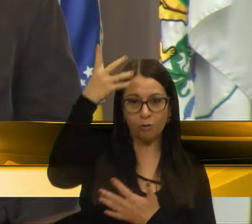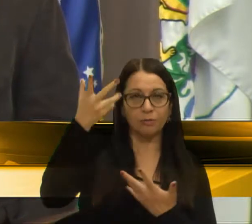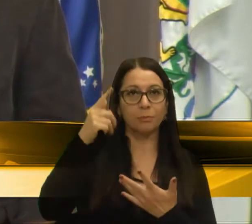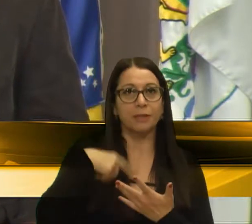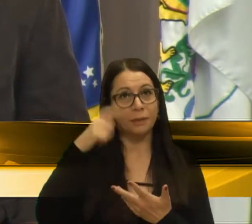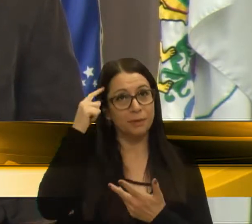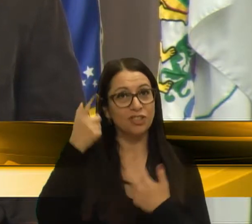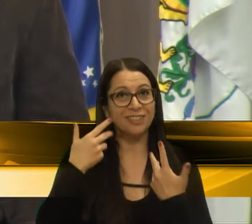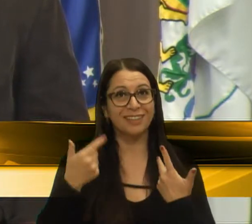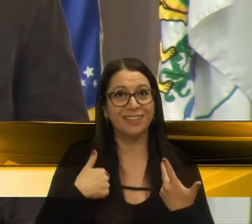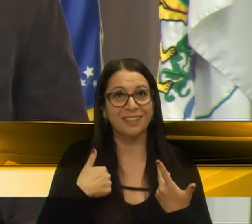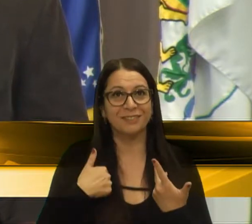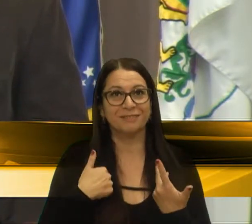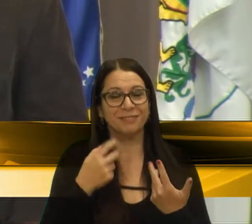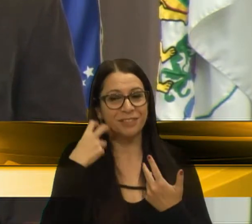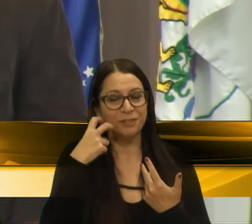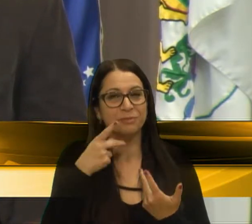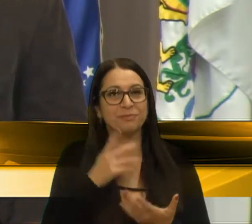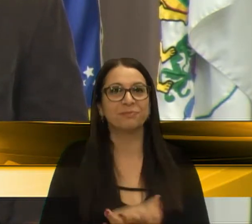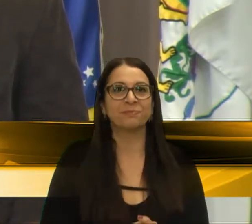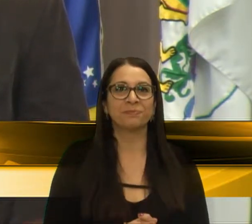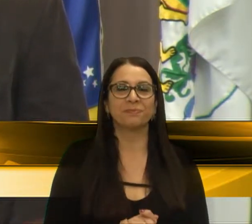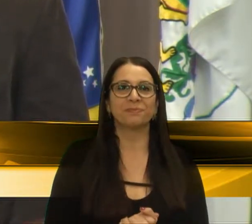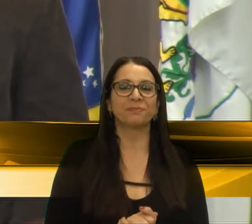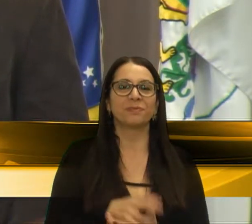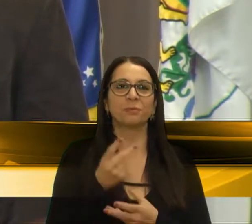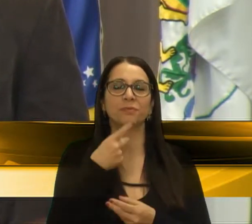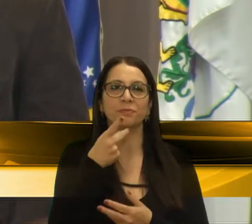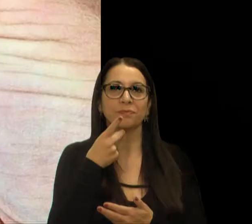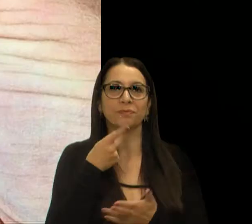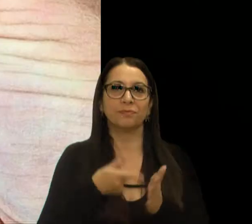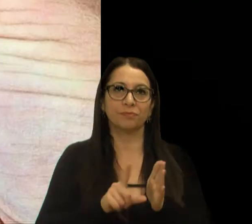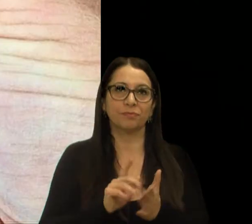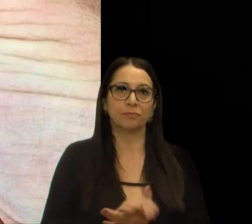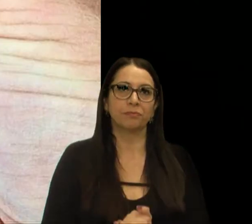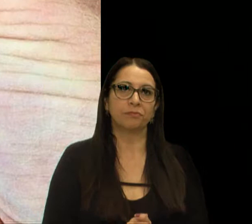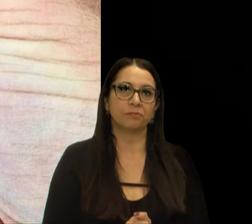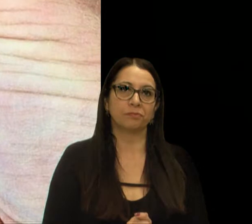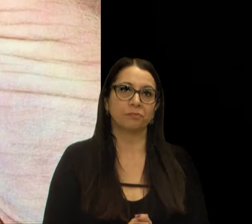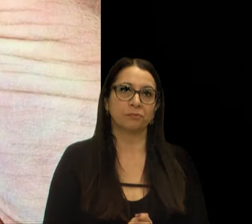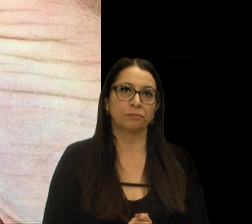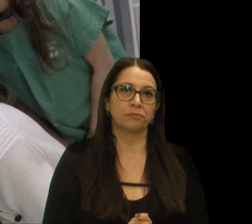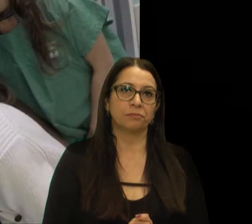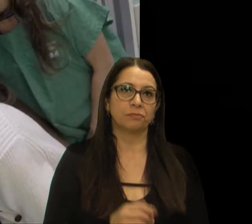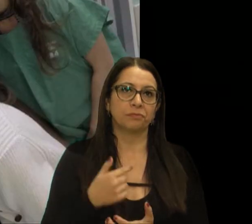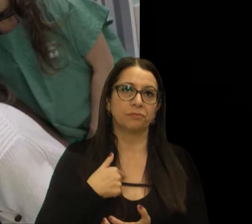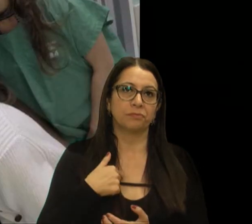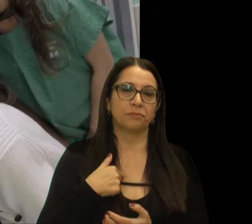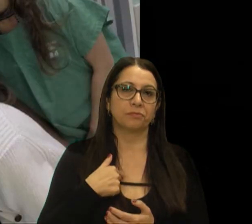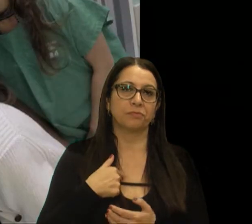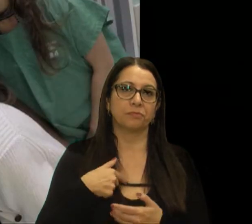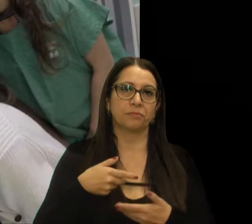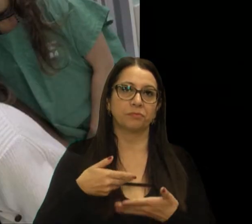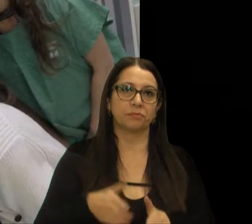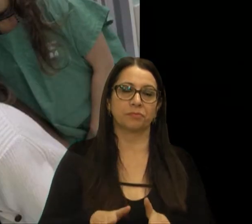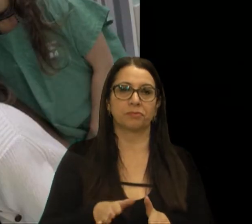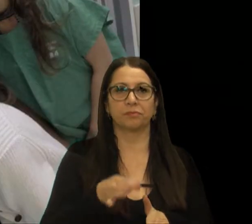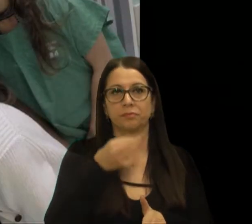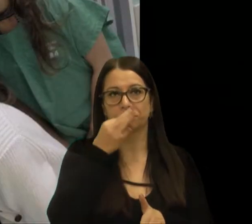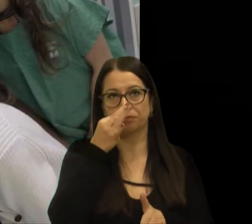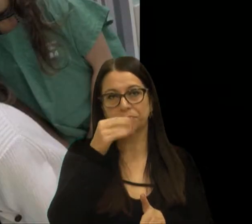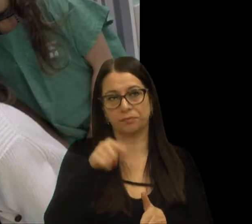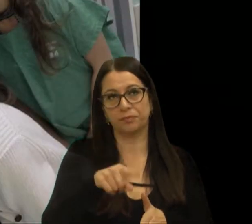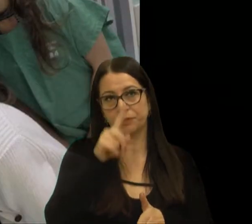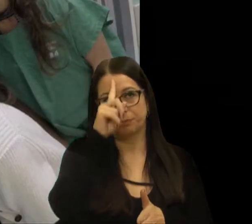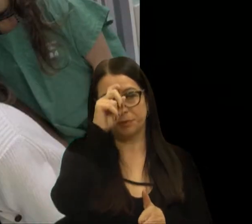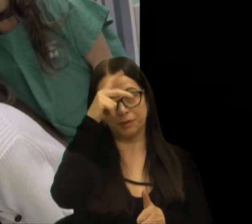né? Então, assim, como foi comentado, assim, a gente que trabalha... Eu sou caxiense raiz, nasci no Pompeia,